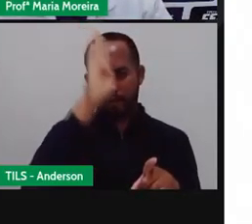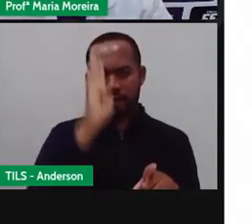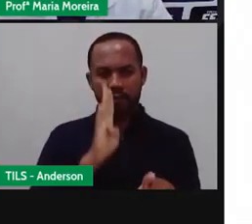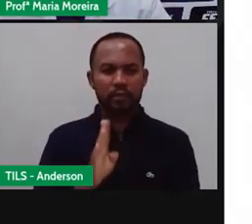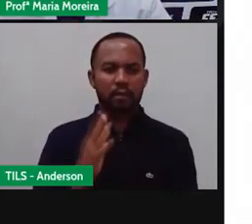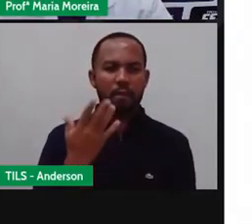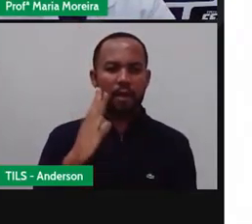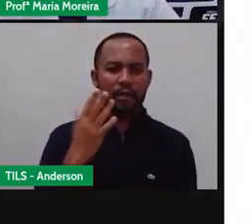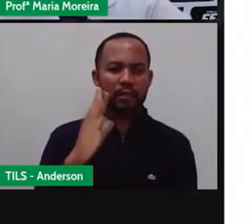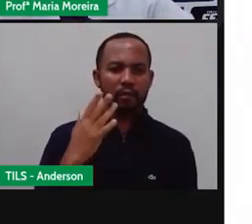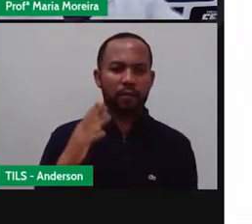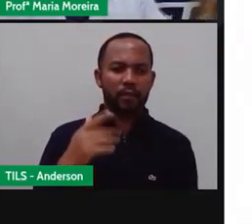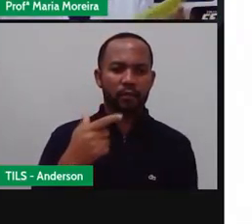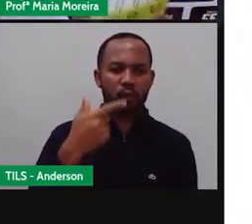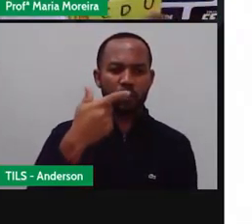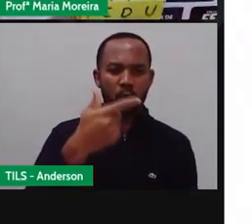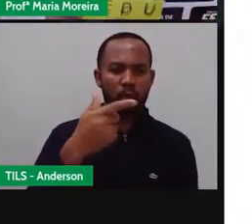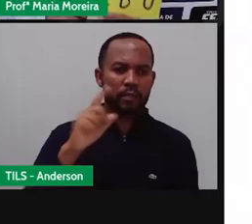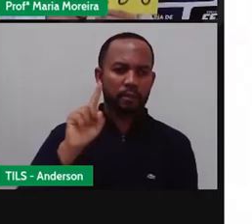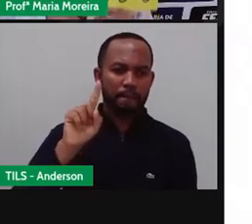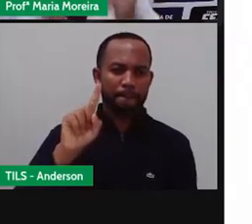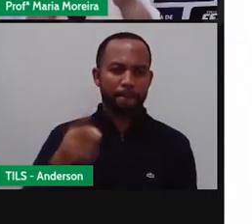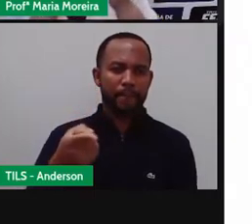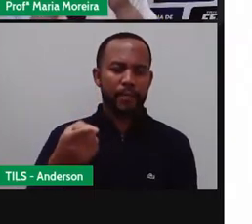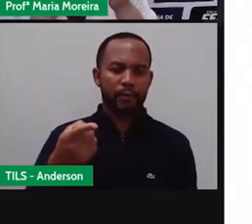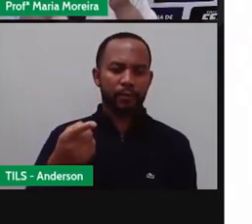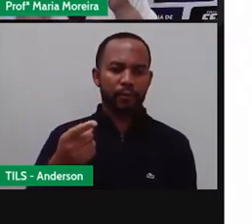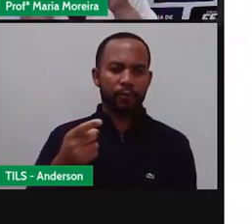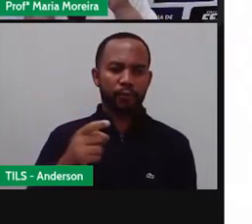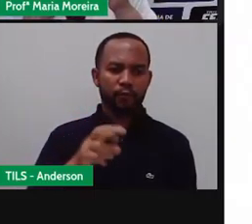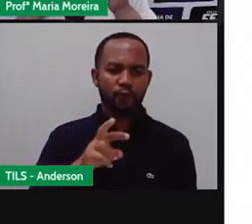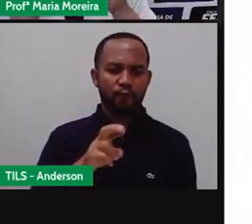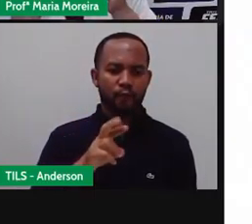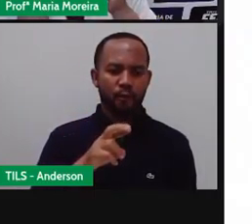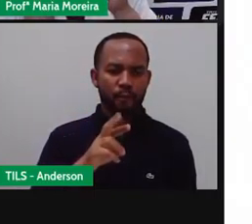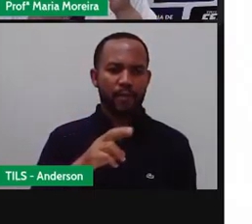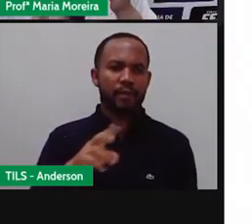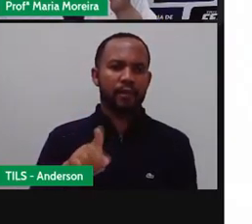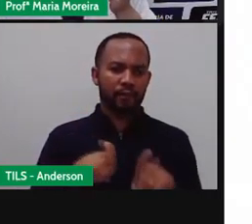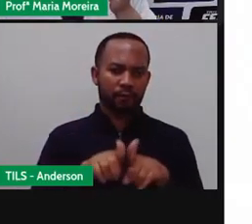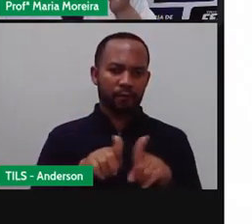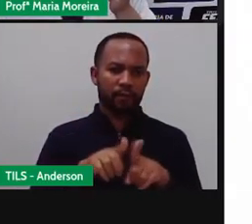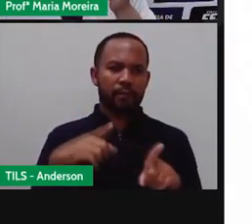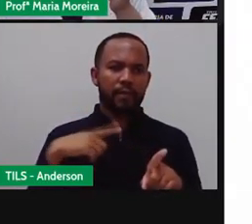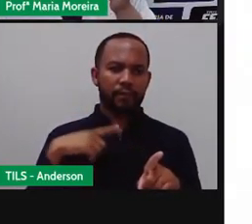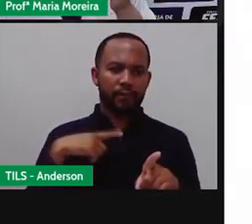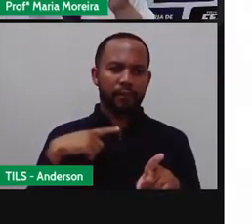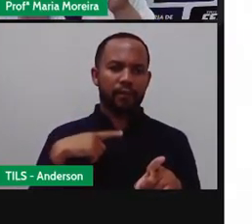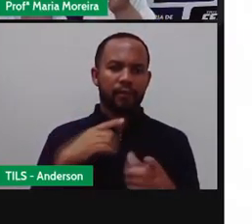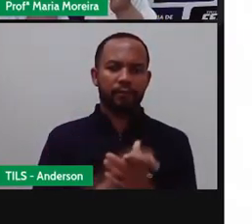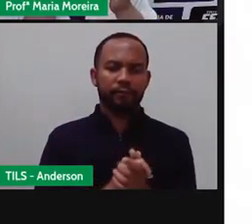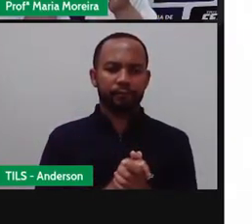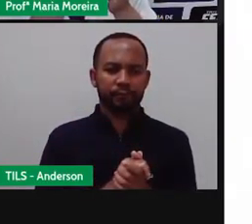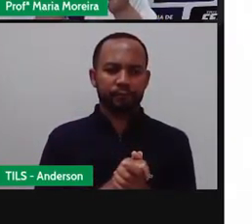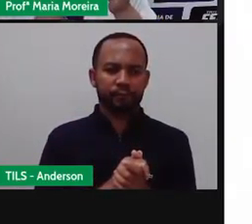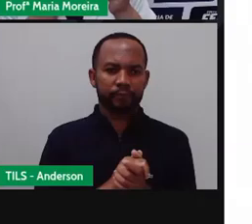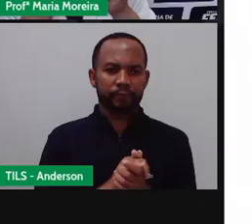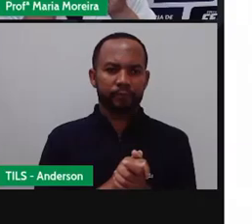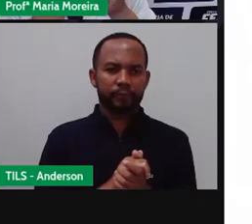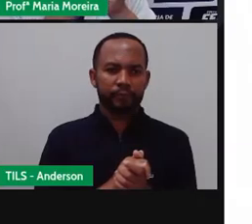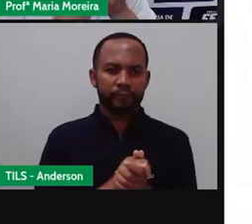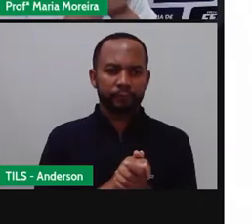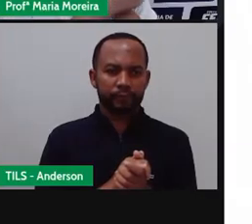quê? 2 mil espécies. Se são 2 mil, é o quê? 2 unidades de milhar, ó.